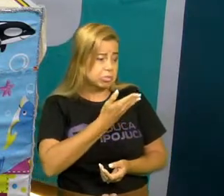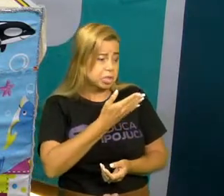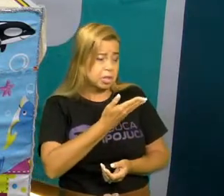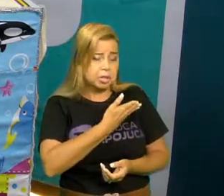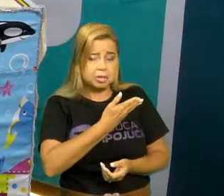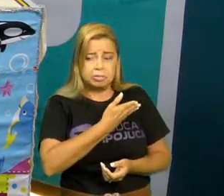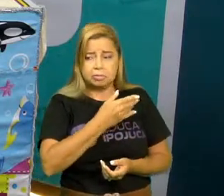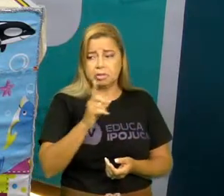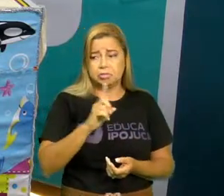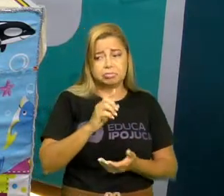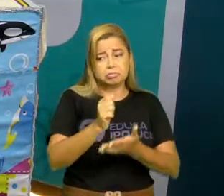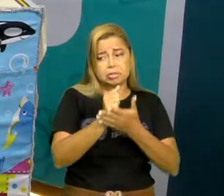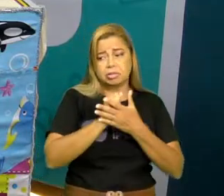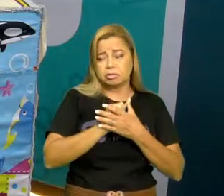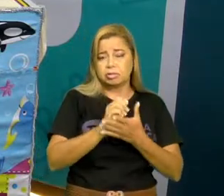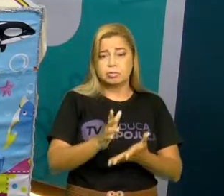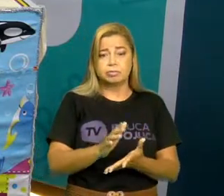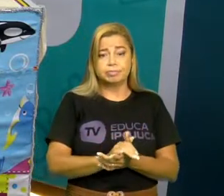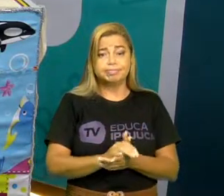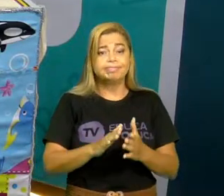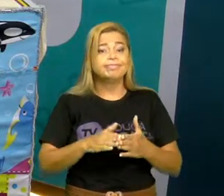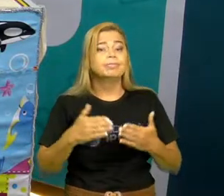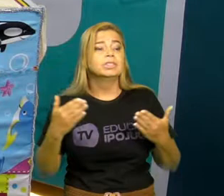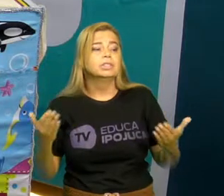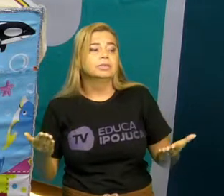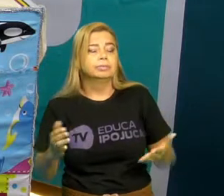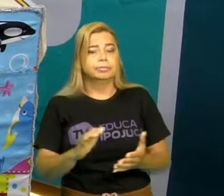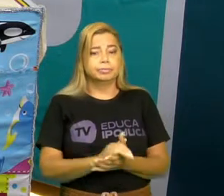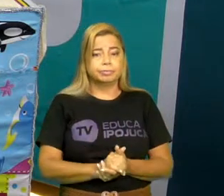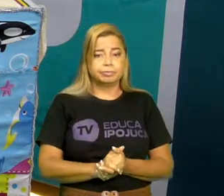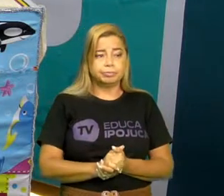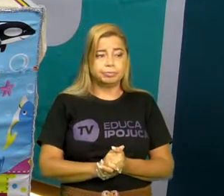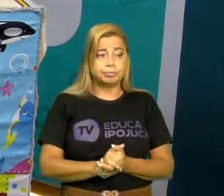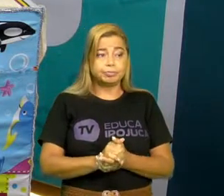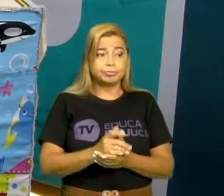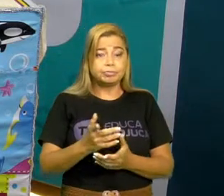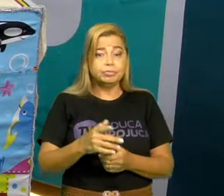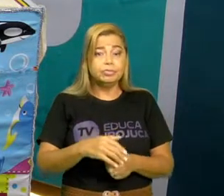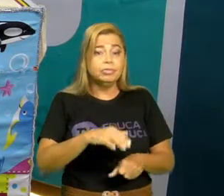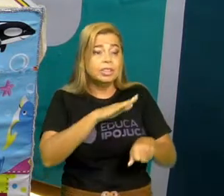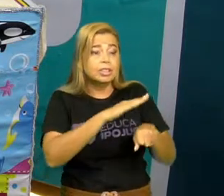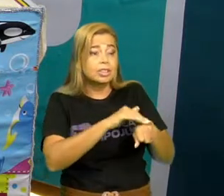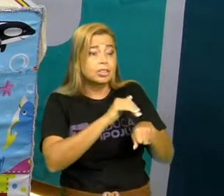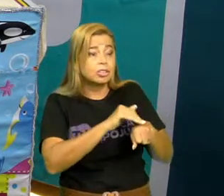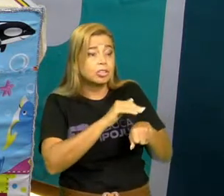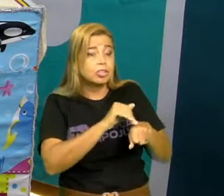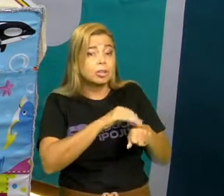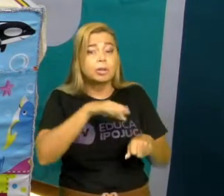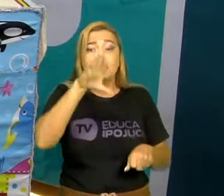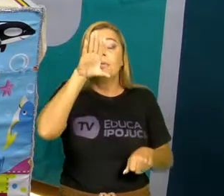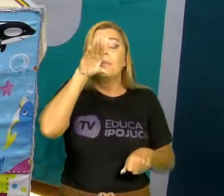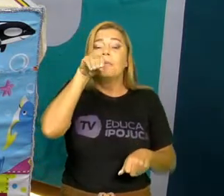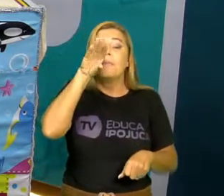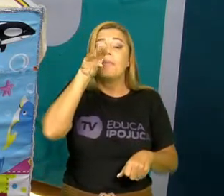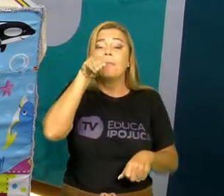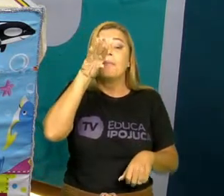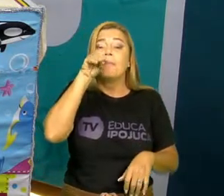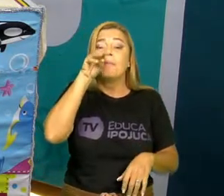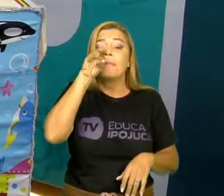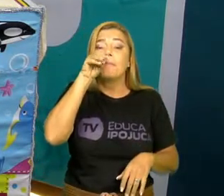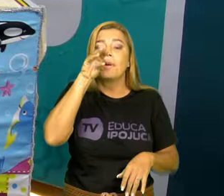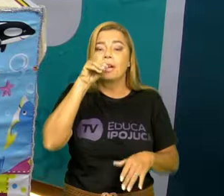Ela não desistiu. E chamou o pato. O